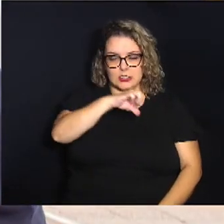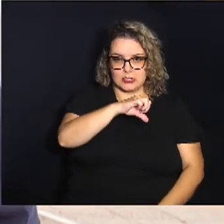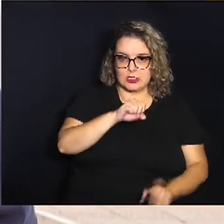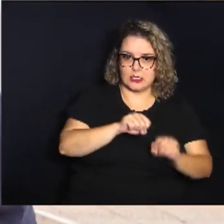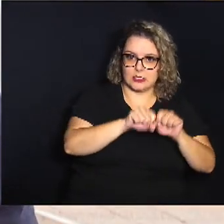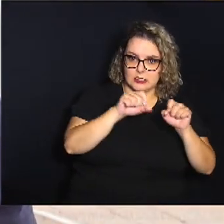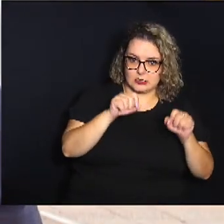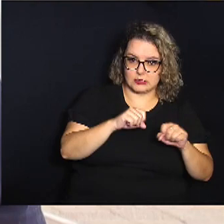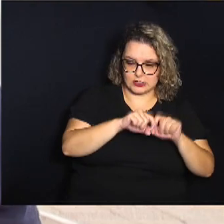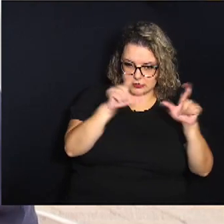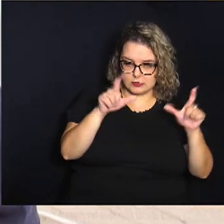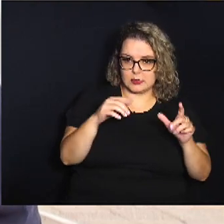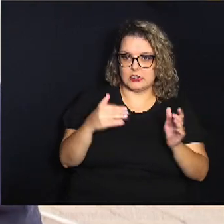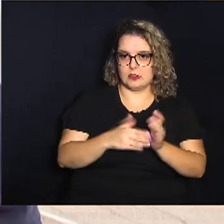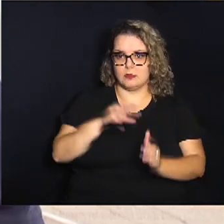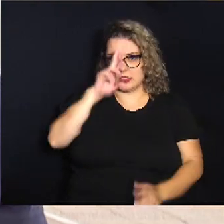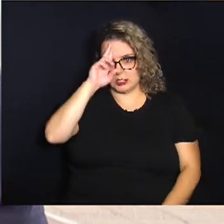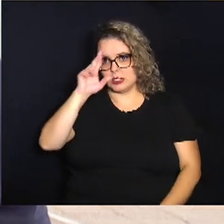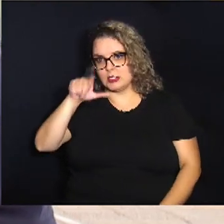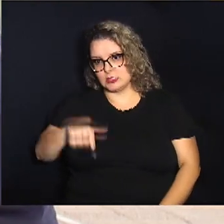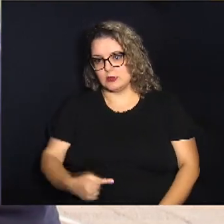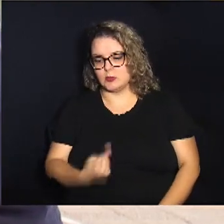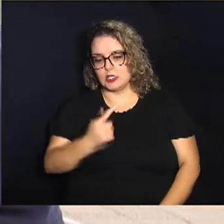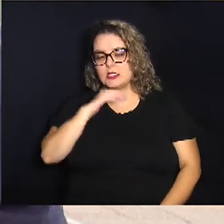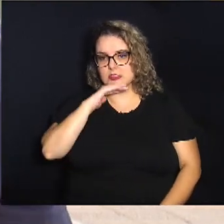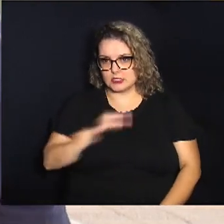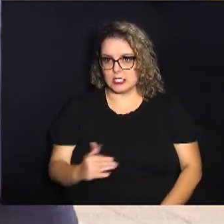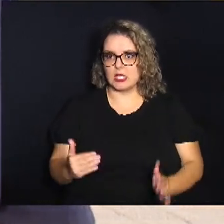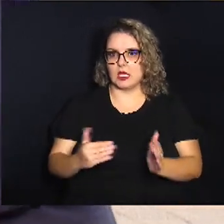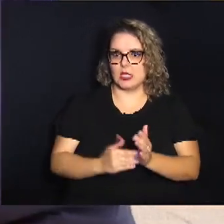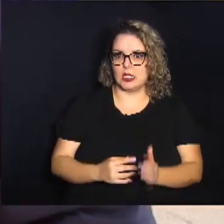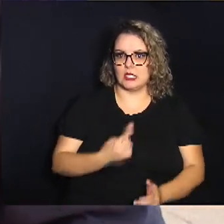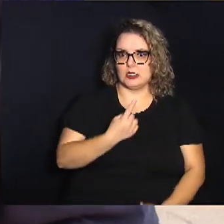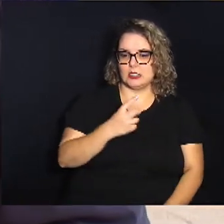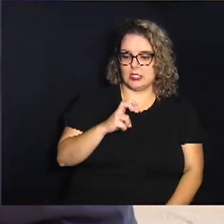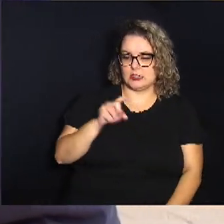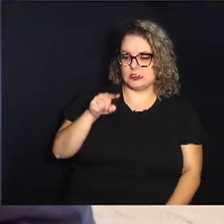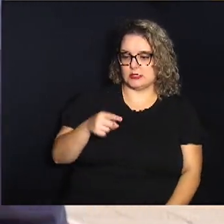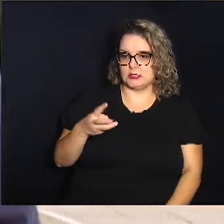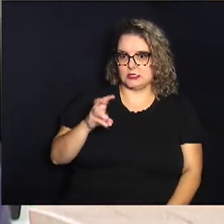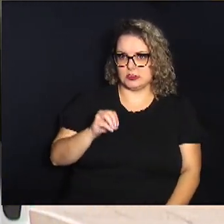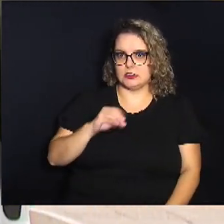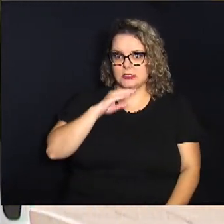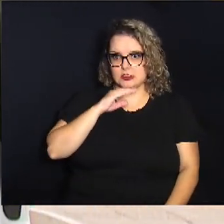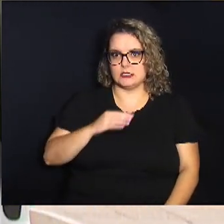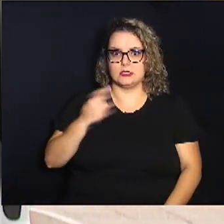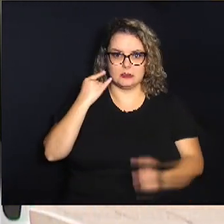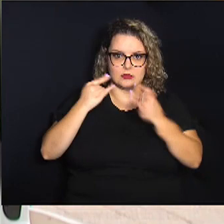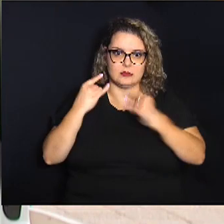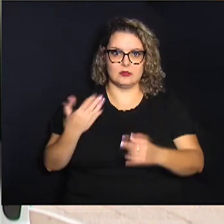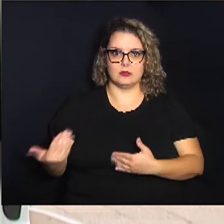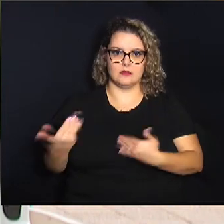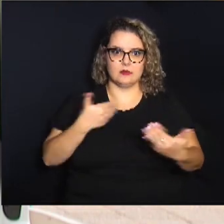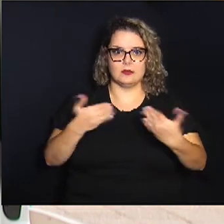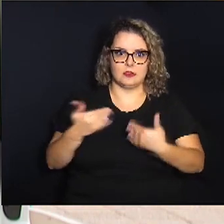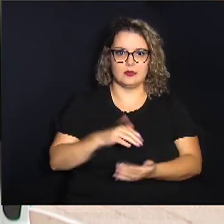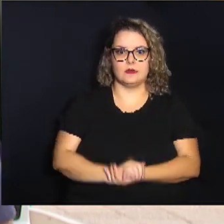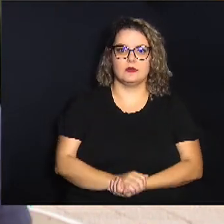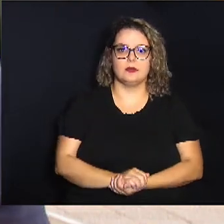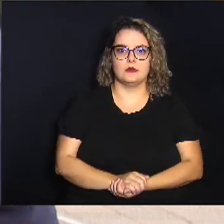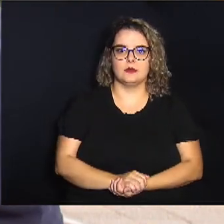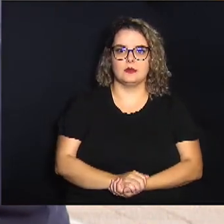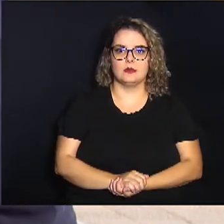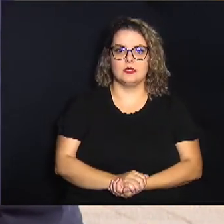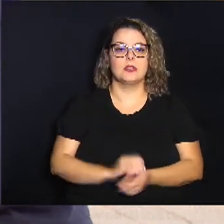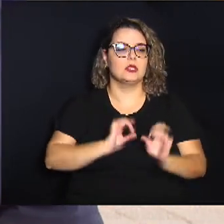até o meio-dia e depois às treze até às quinze e trinta Bom, vamos tiver interesse é só aparecer aqui